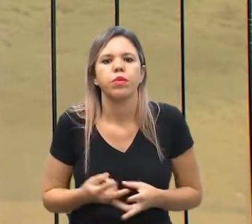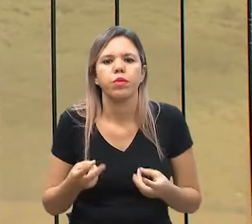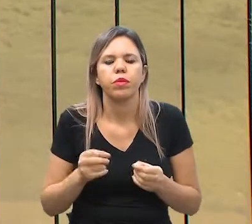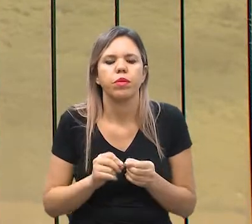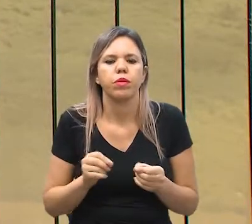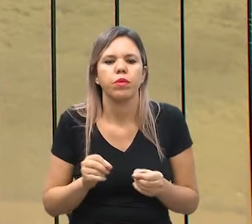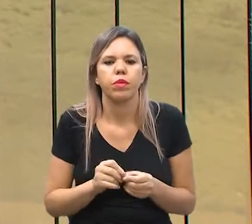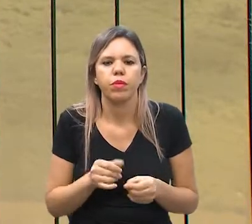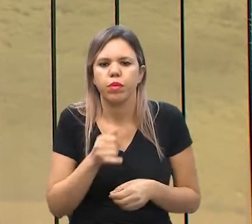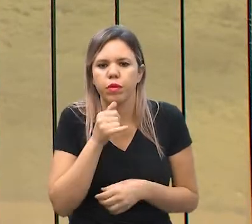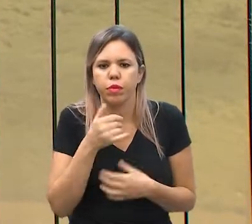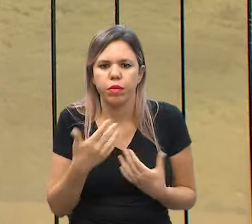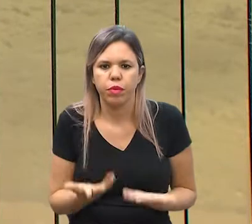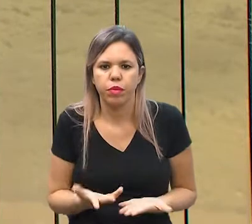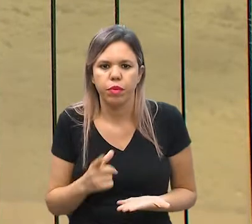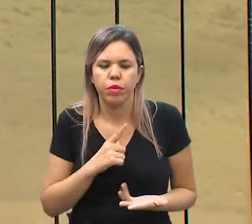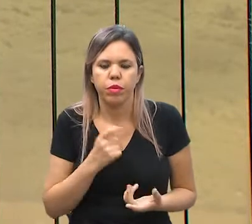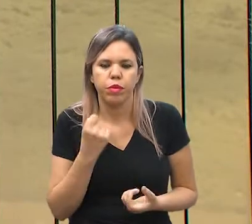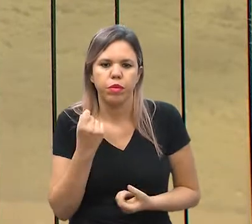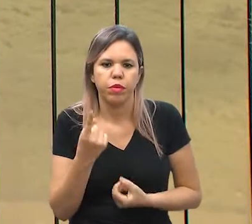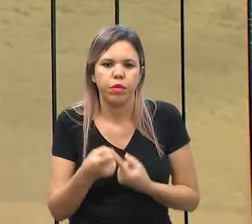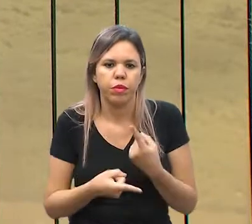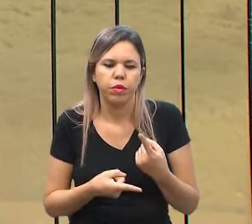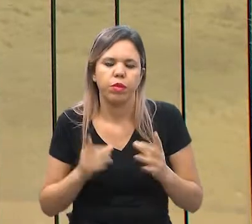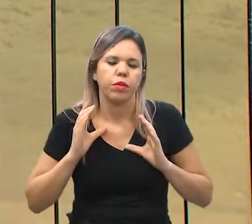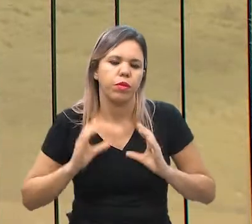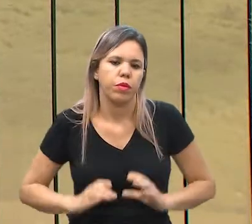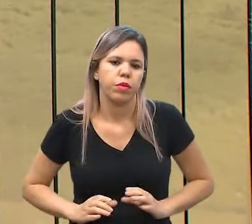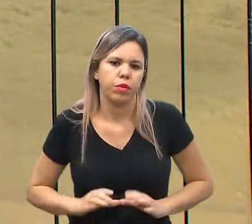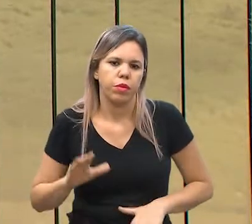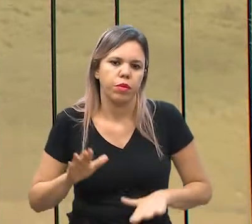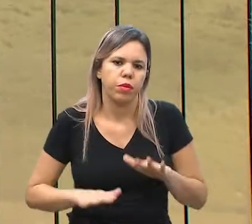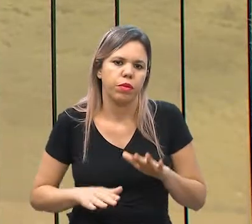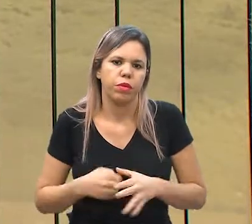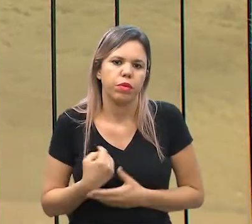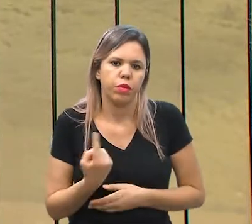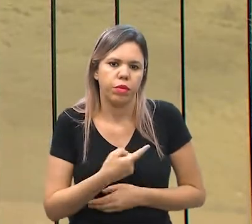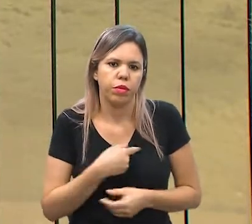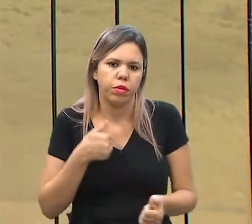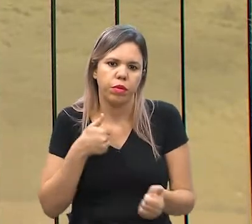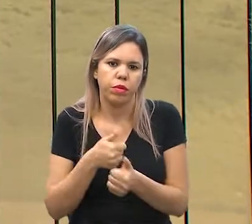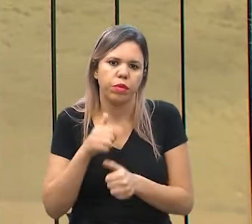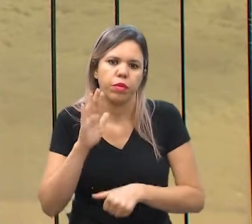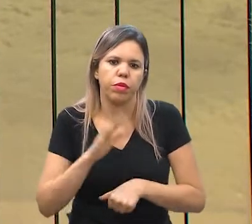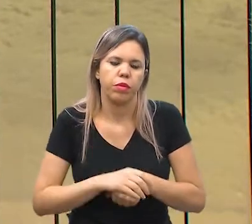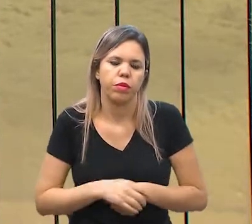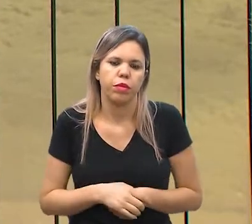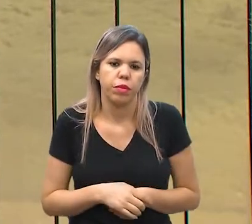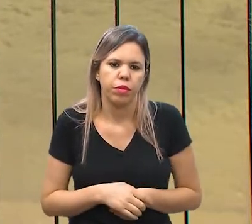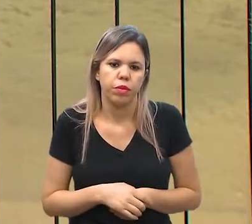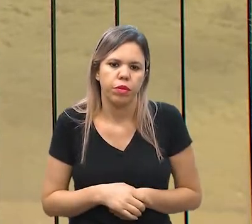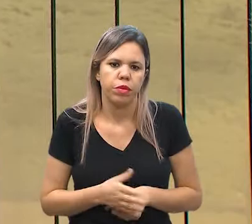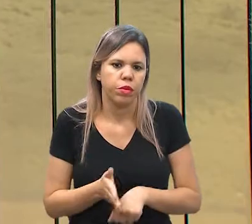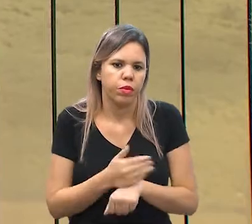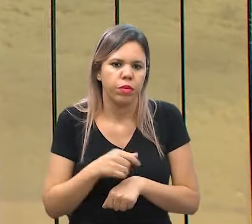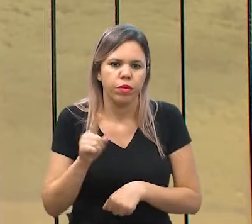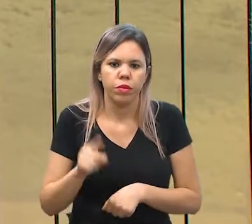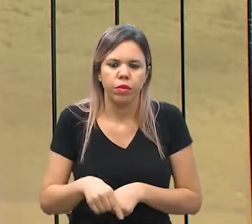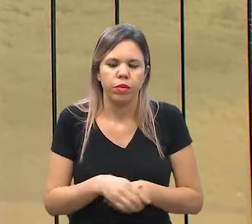faz... tem alguns comportamentos, aí a gente se aproximou um pouco mais, mas antes